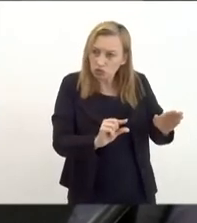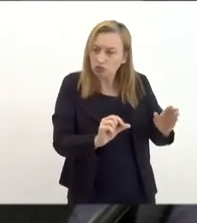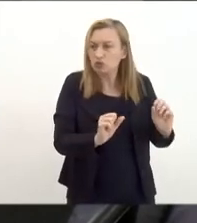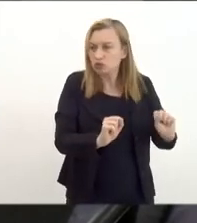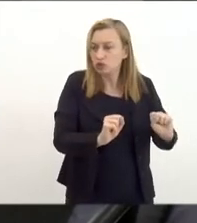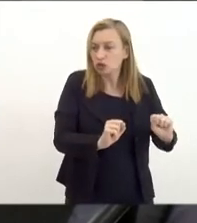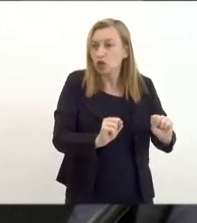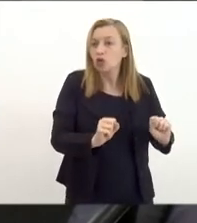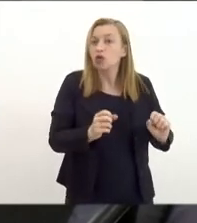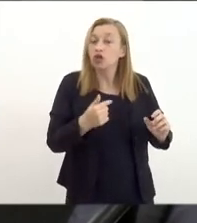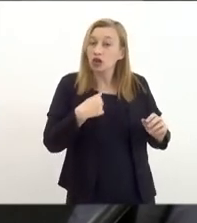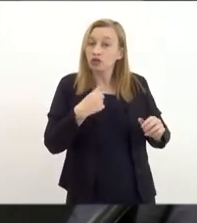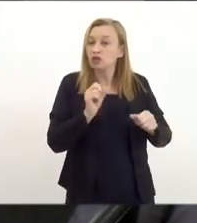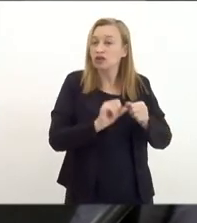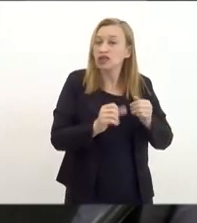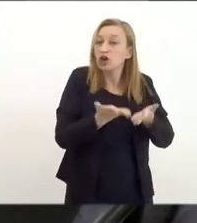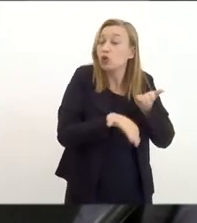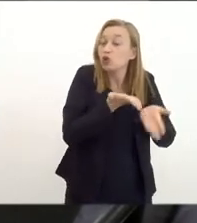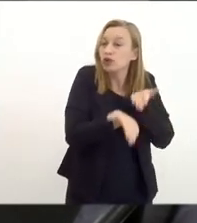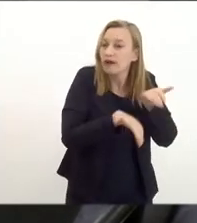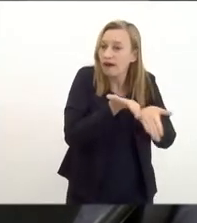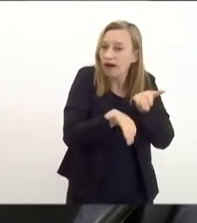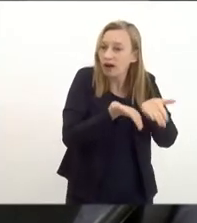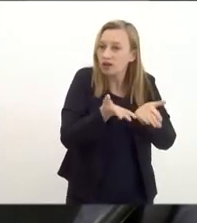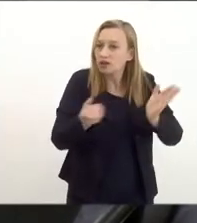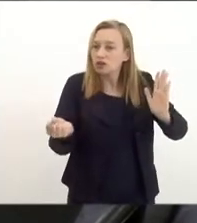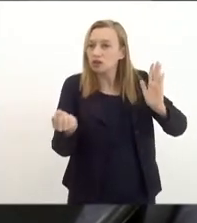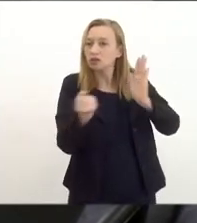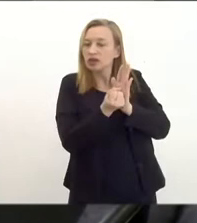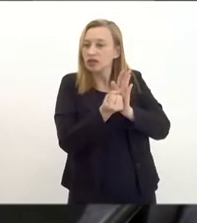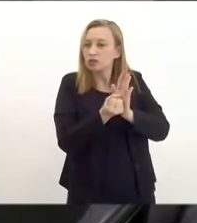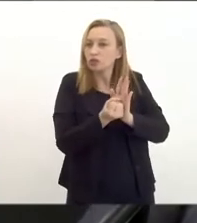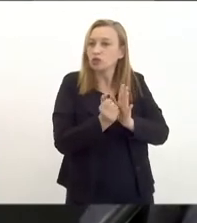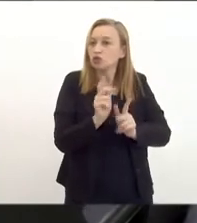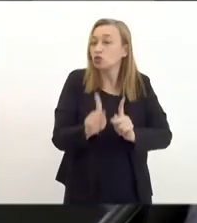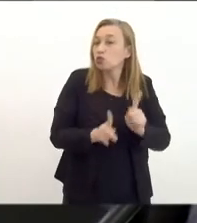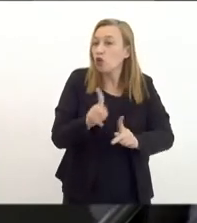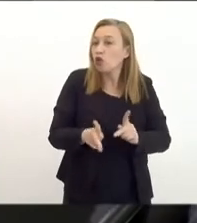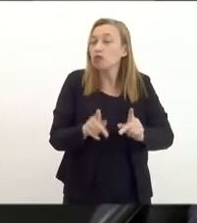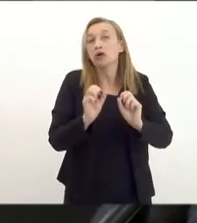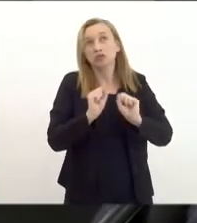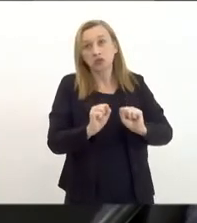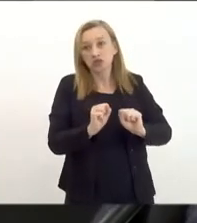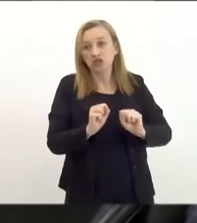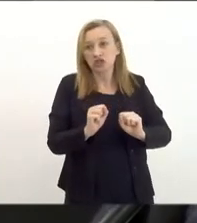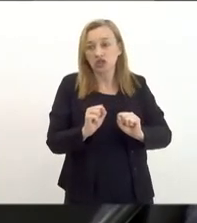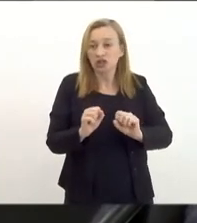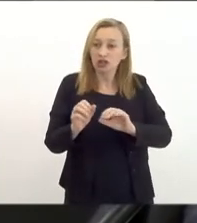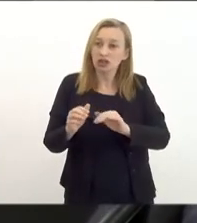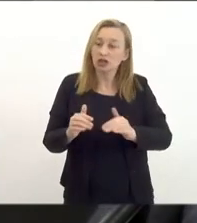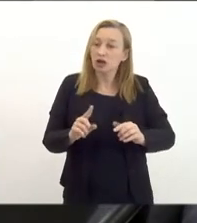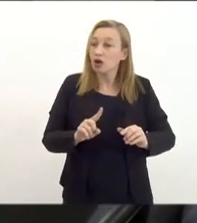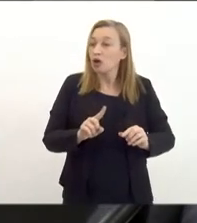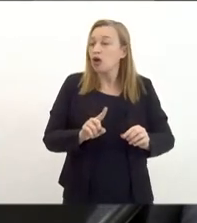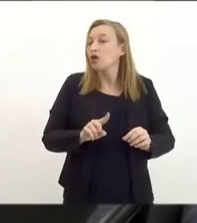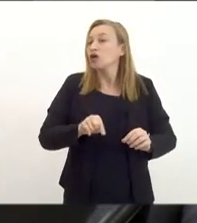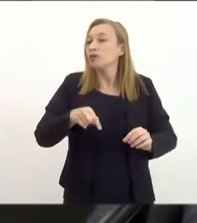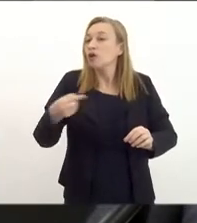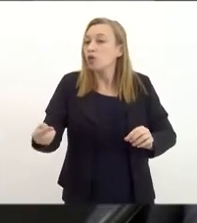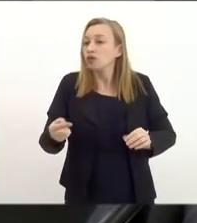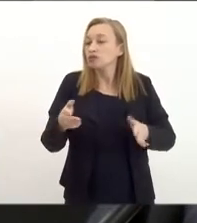o que eu tô fazendo é cuidado do patrimônio da população porque eu poderia passar por essa fase de qualquer jeito